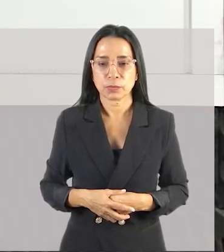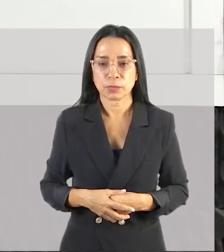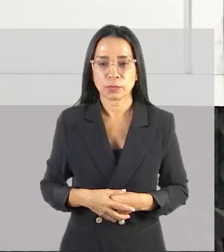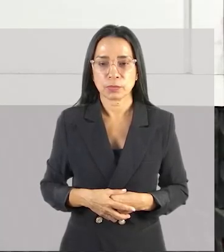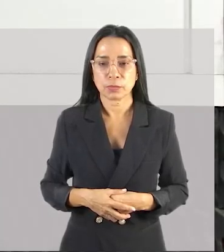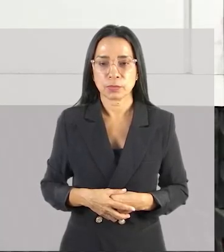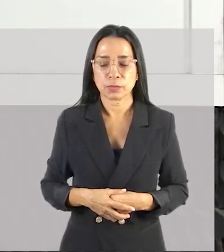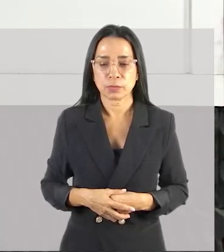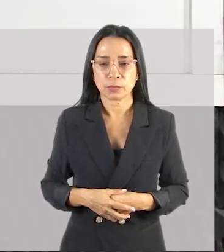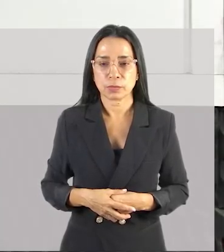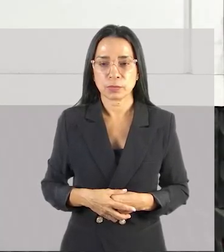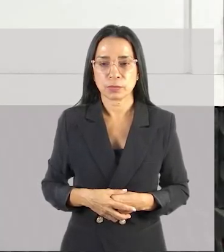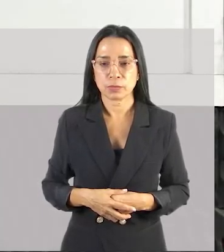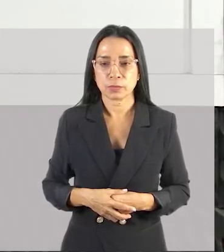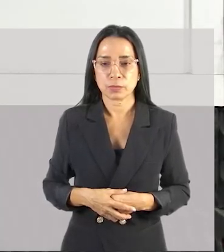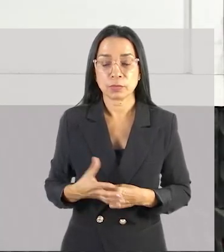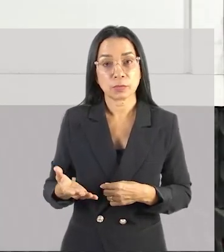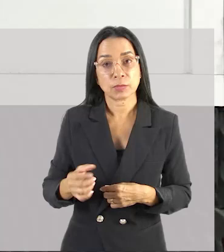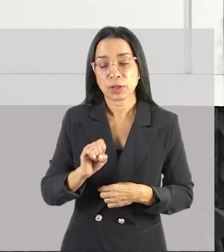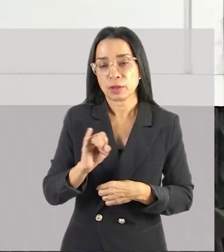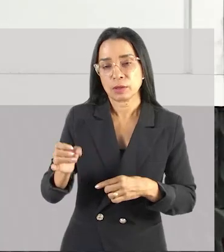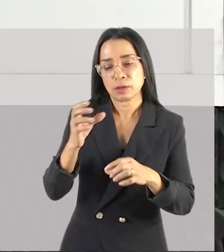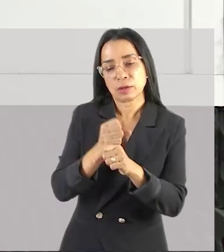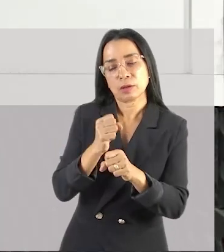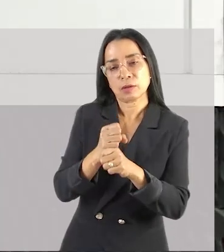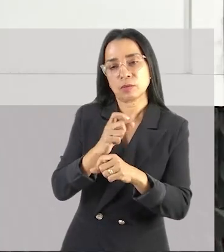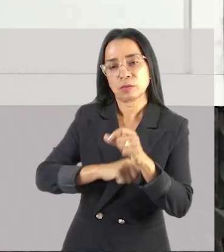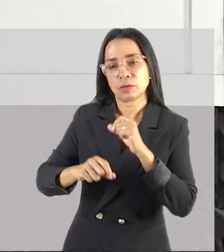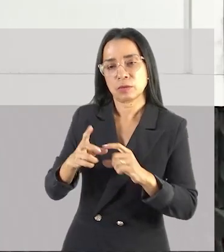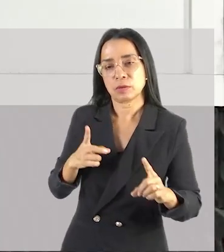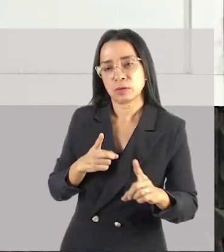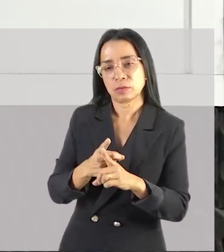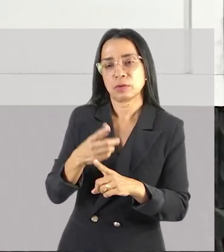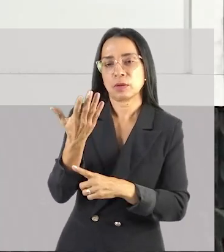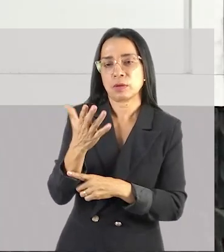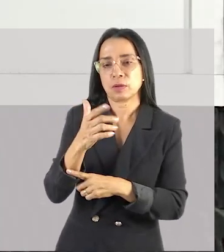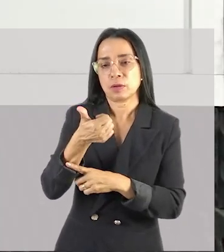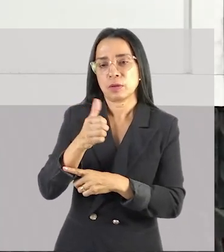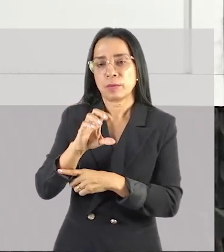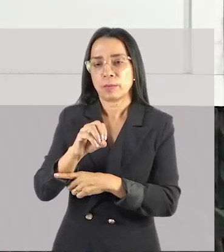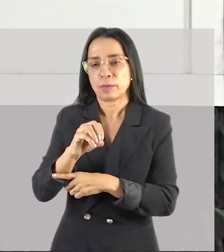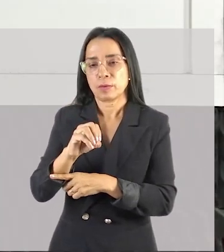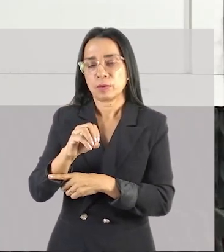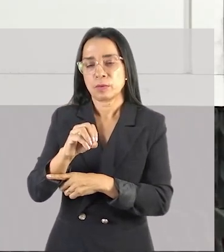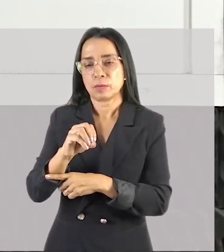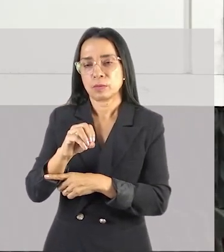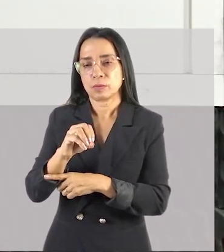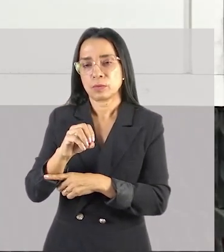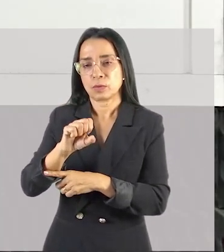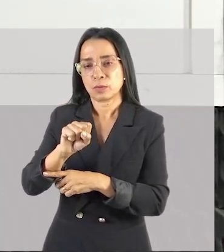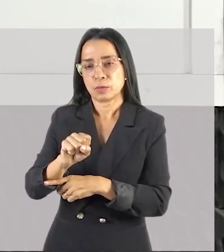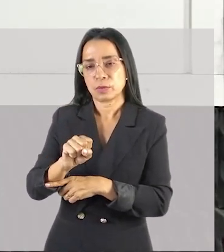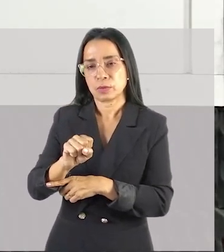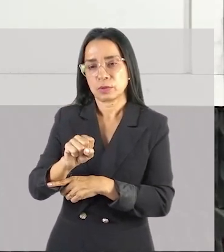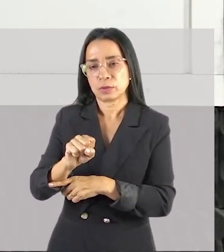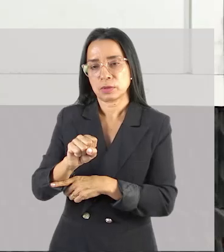fizer essa conta aí, você vai encontrar aproximadamente 1.080, 1.082 e